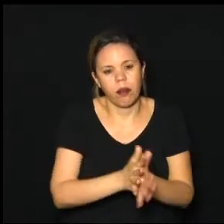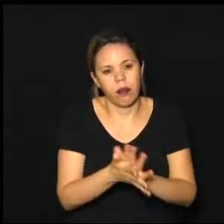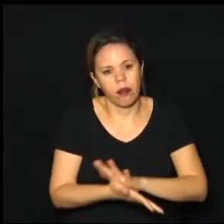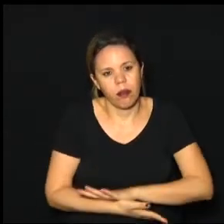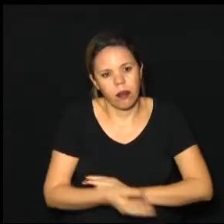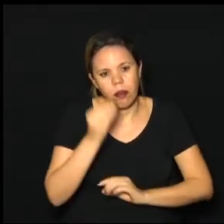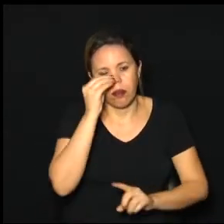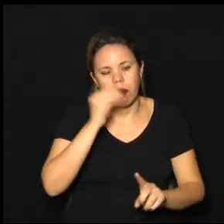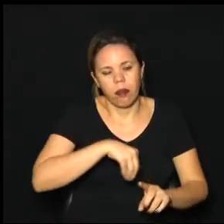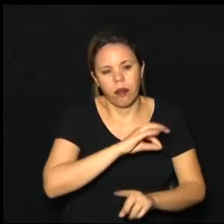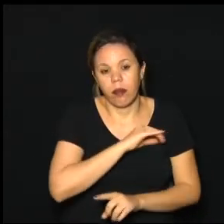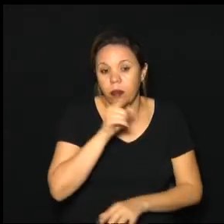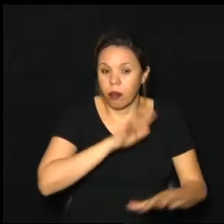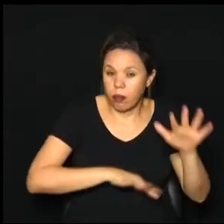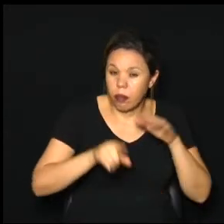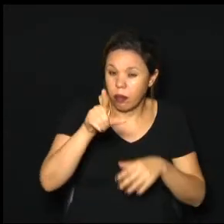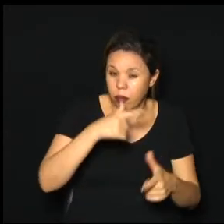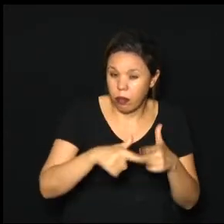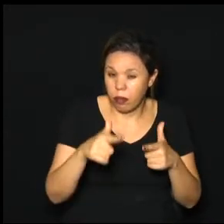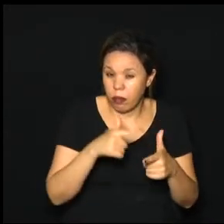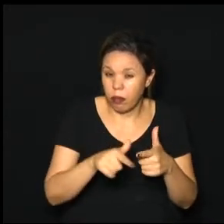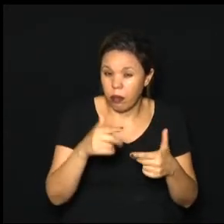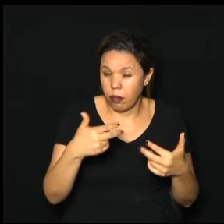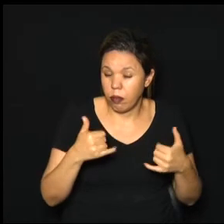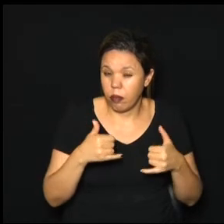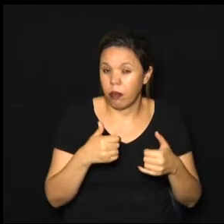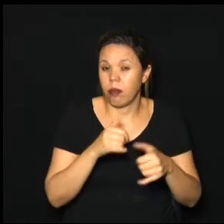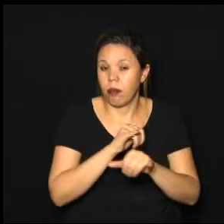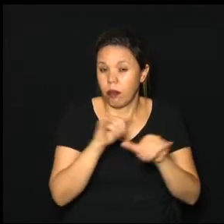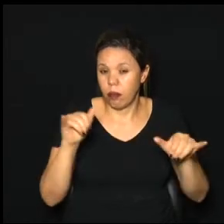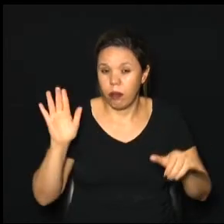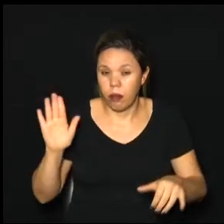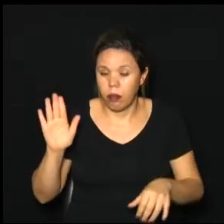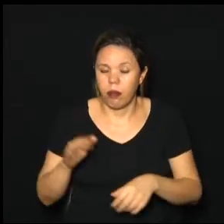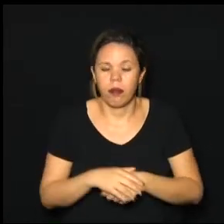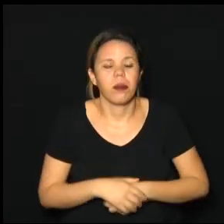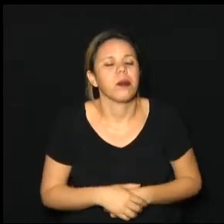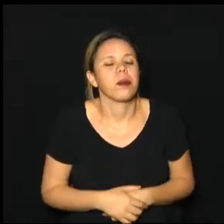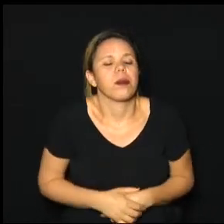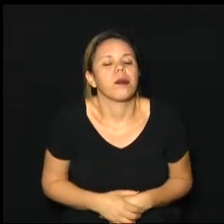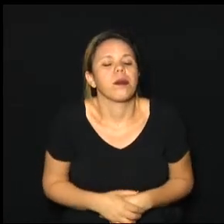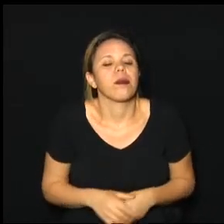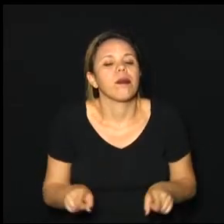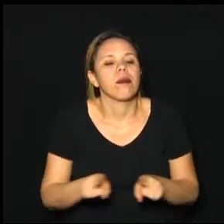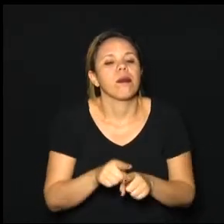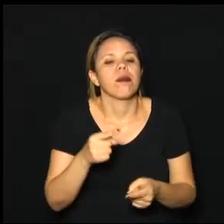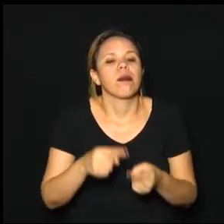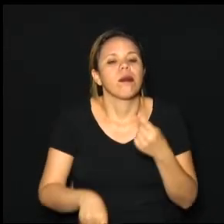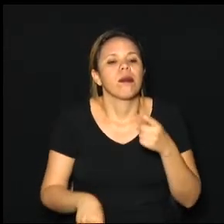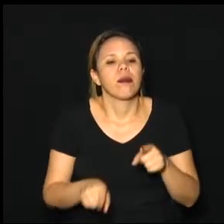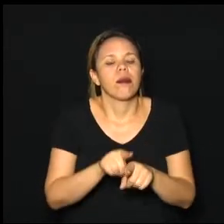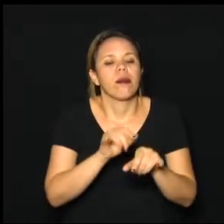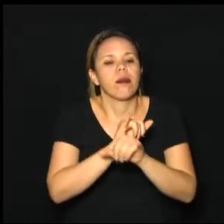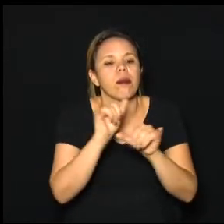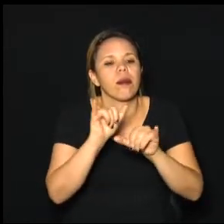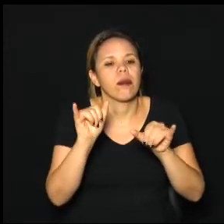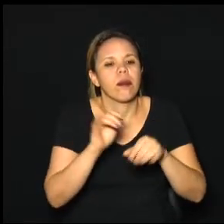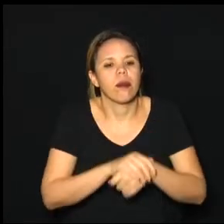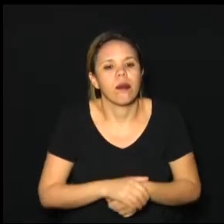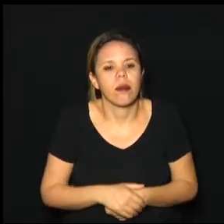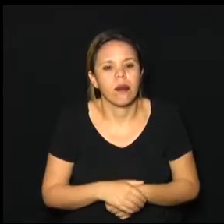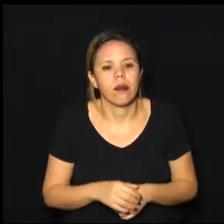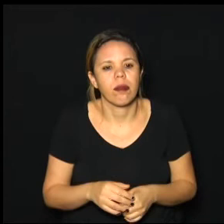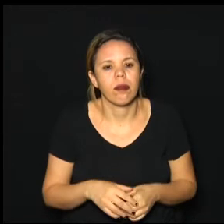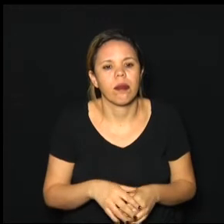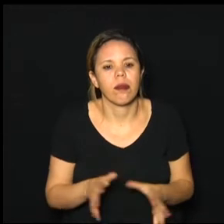isso, tá? Você pode ter problema com esse tipo de campanha. Também é vedado a propaganda eleitoral que